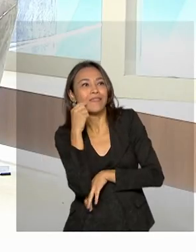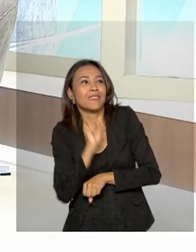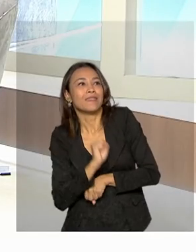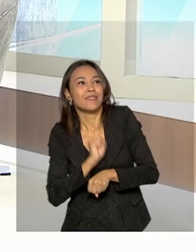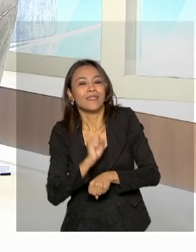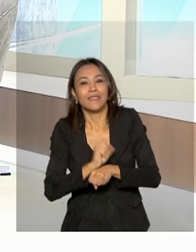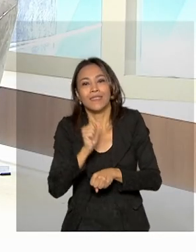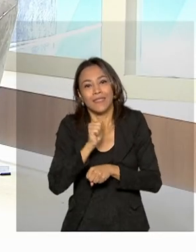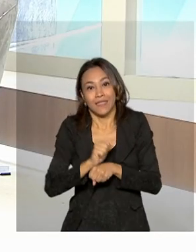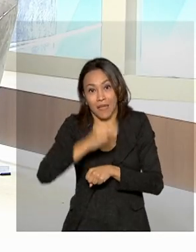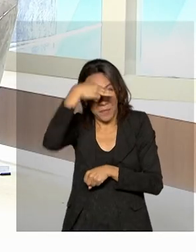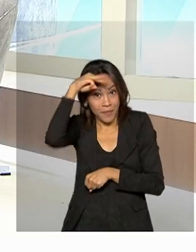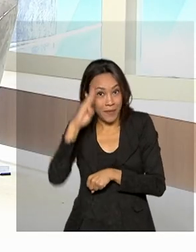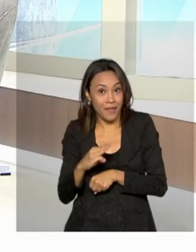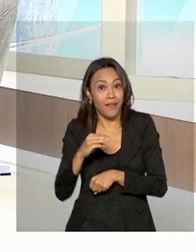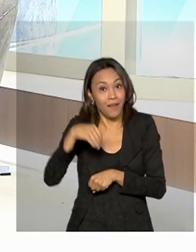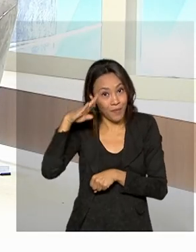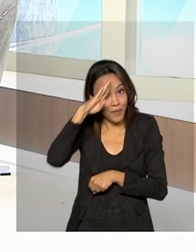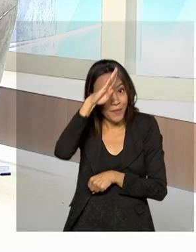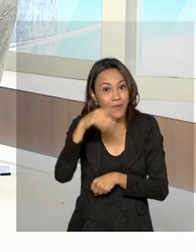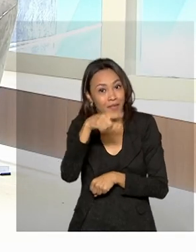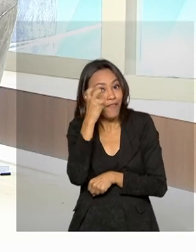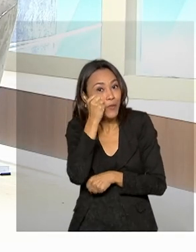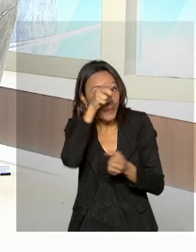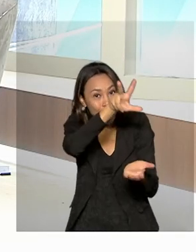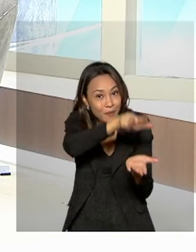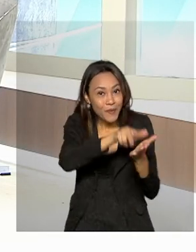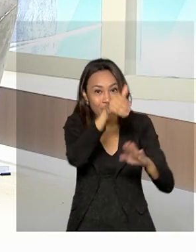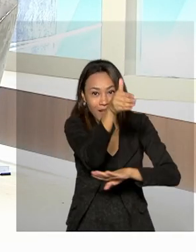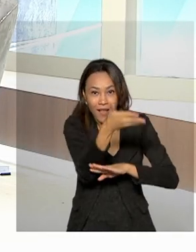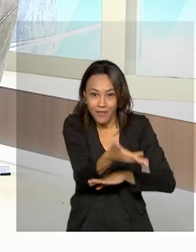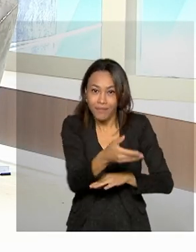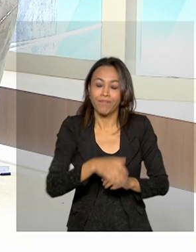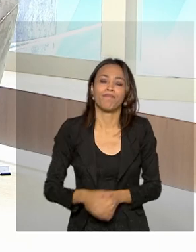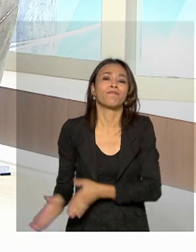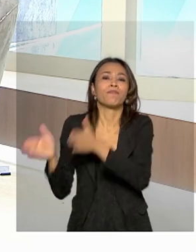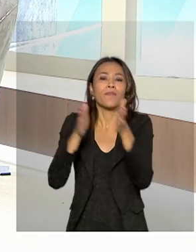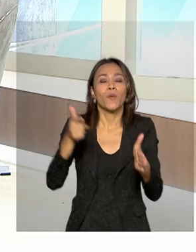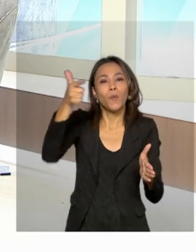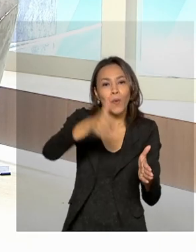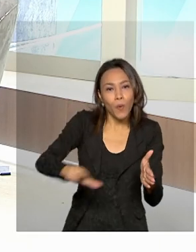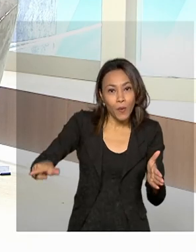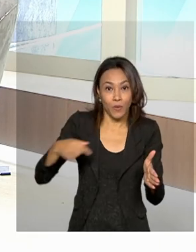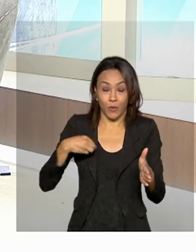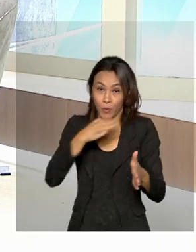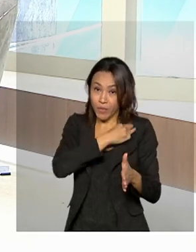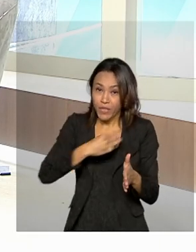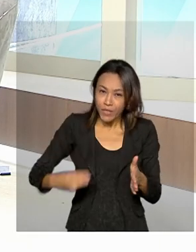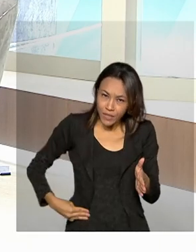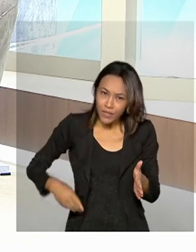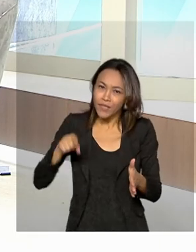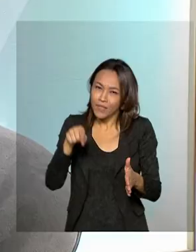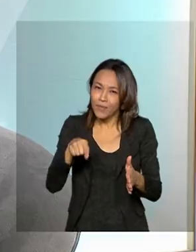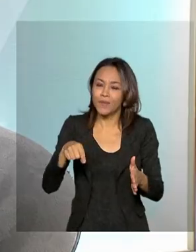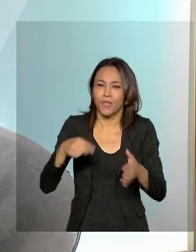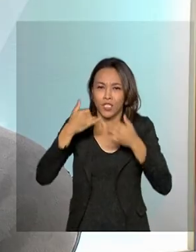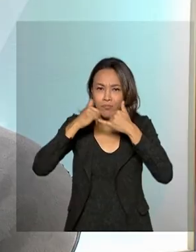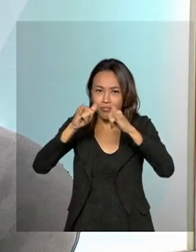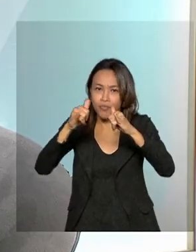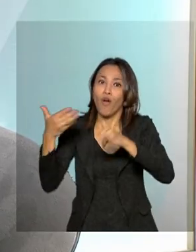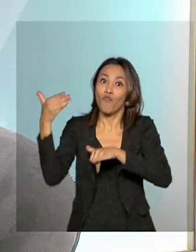dormindo. Naquele dia, nós anunciamos inúmeras ações. O ministro de Minas e Energia foi e assinou uma ordem de serviço